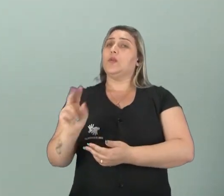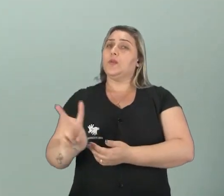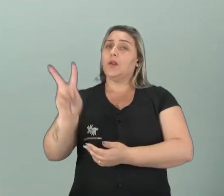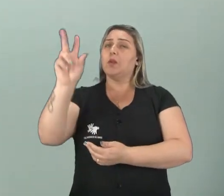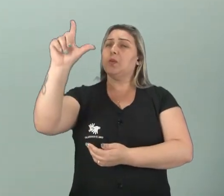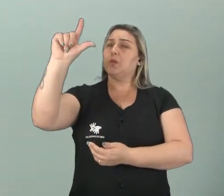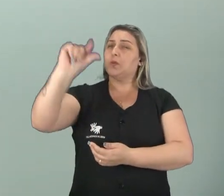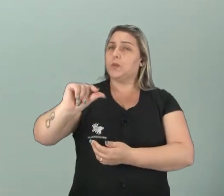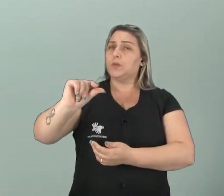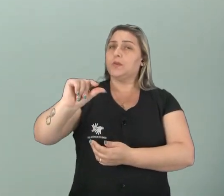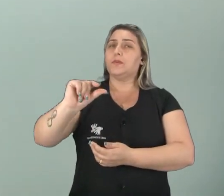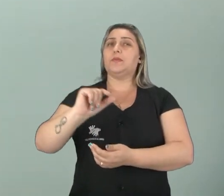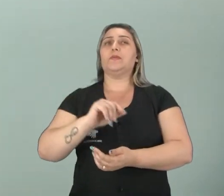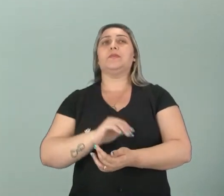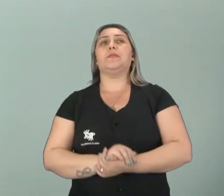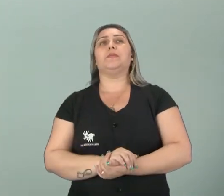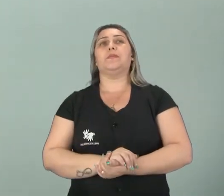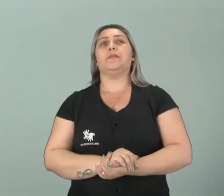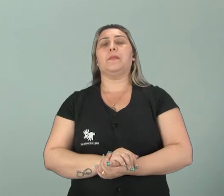muito pequenos.